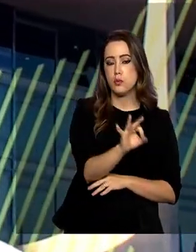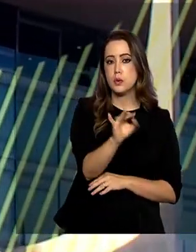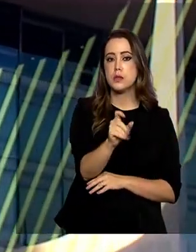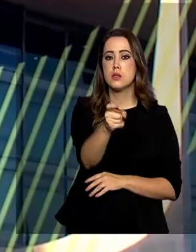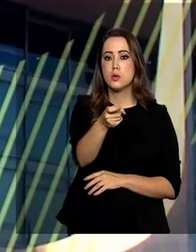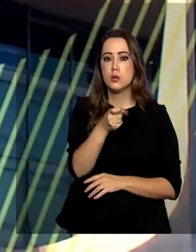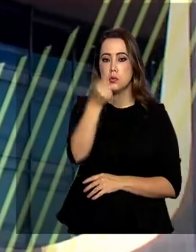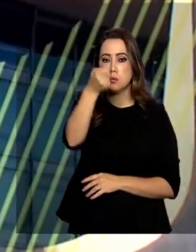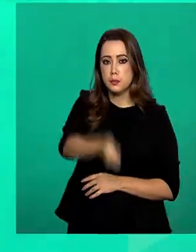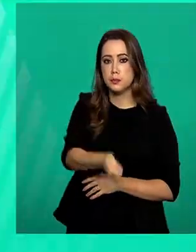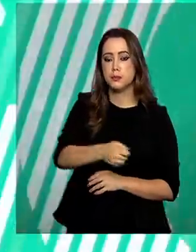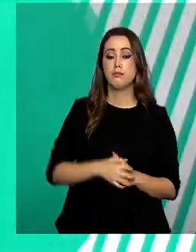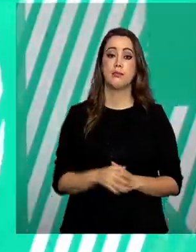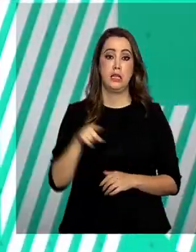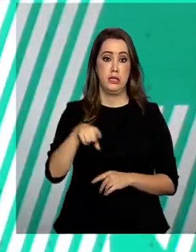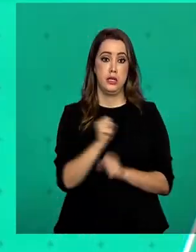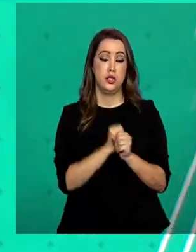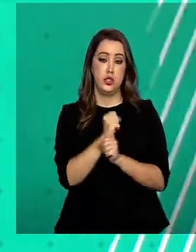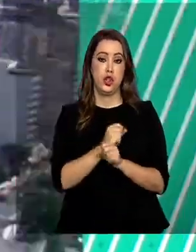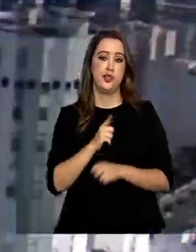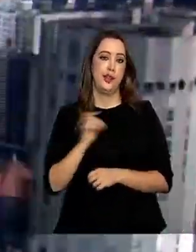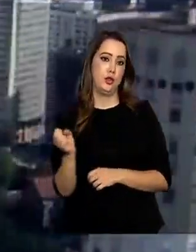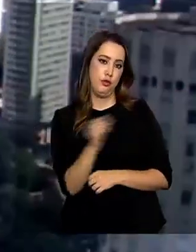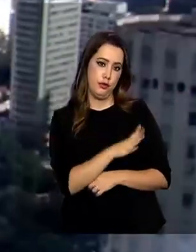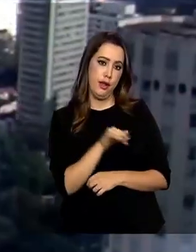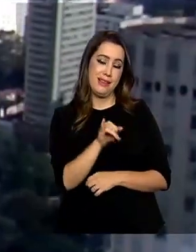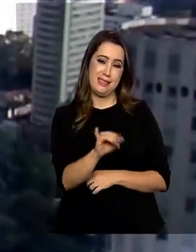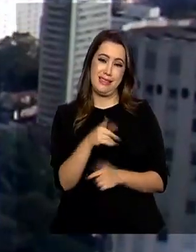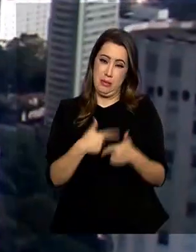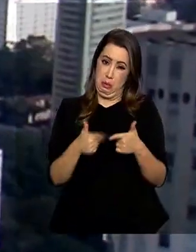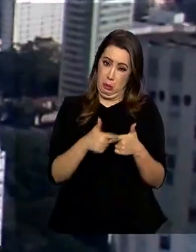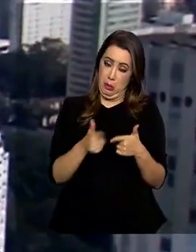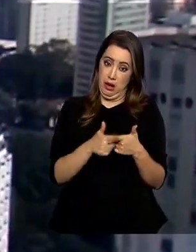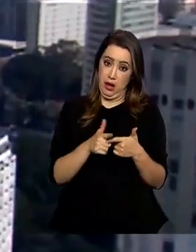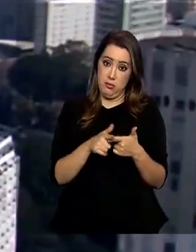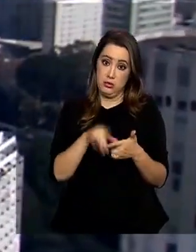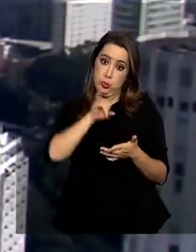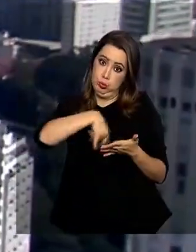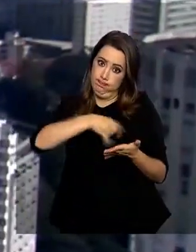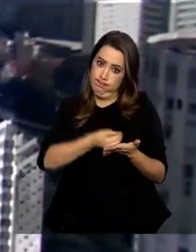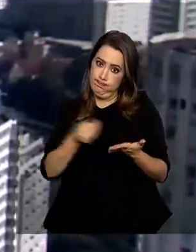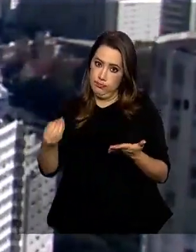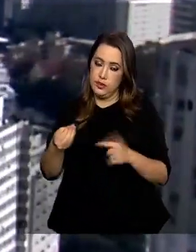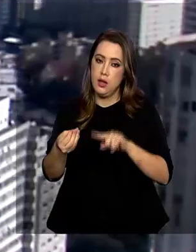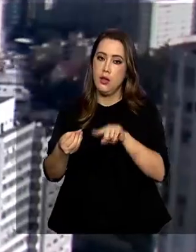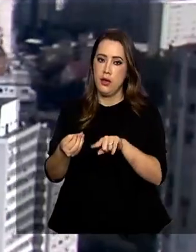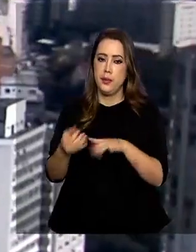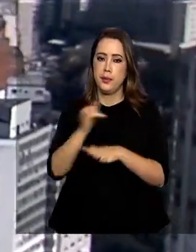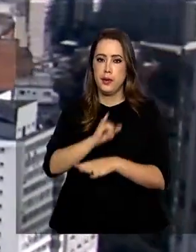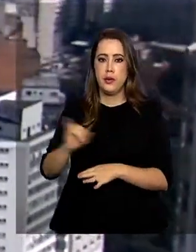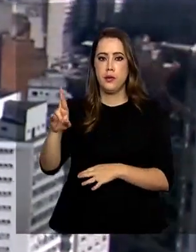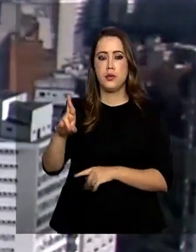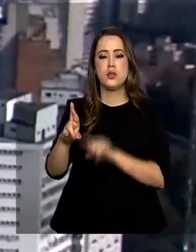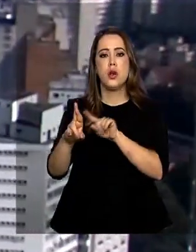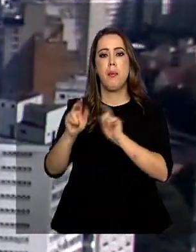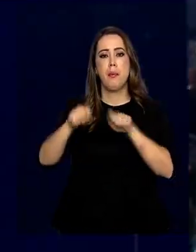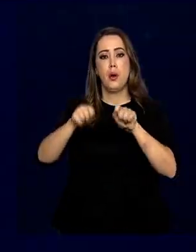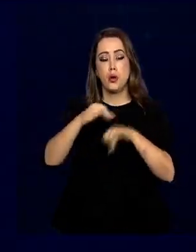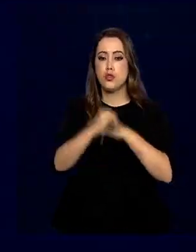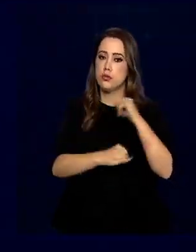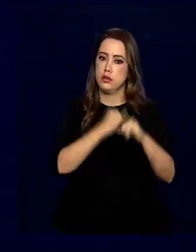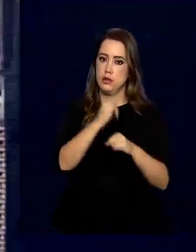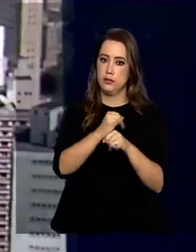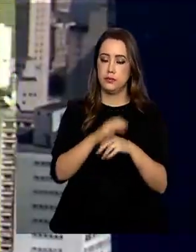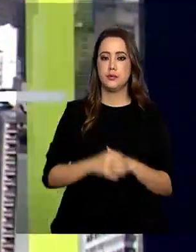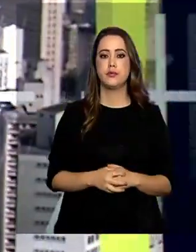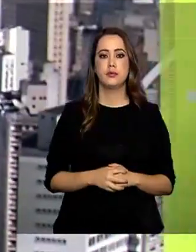imposto devido. E nesse ano, há novidades para quem quer ir na malha fina. A regularização da declaração vai poder ser feita